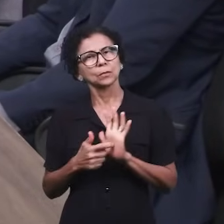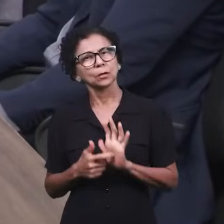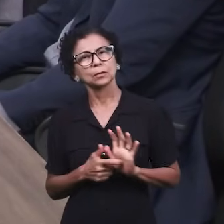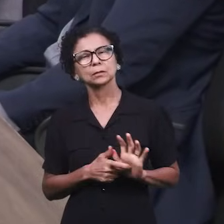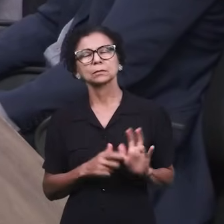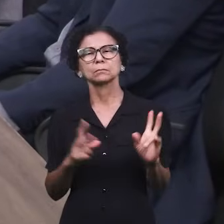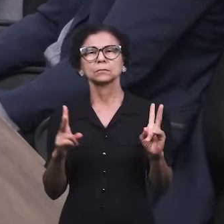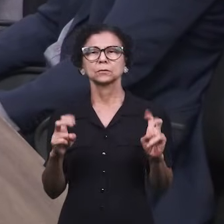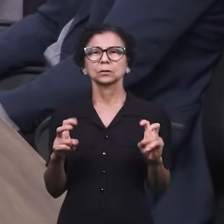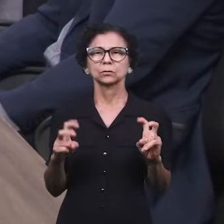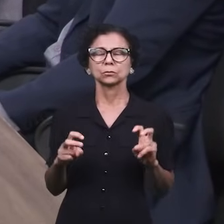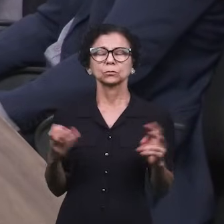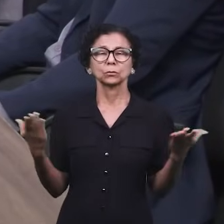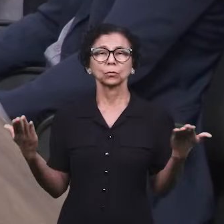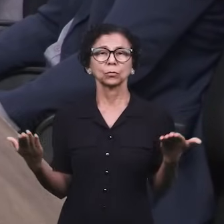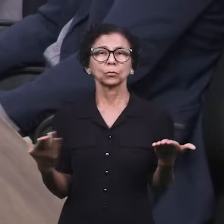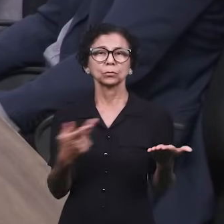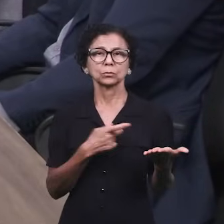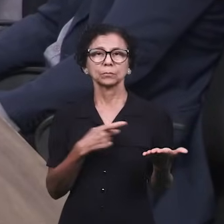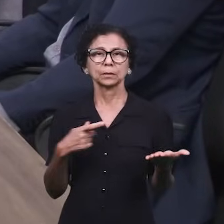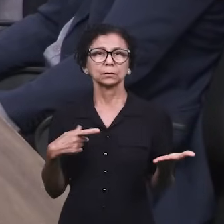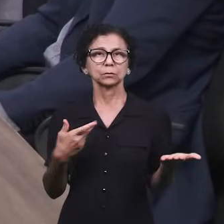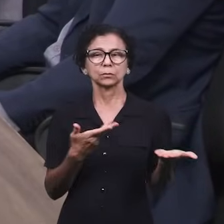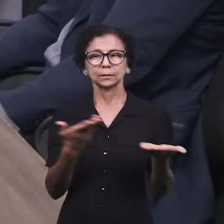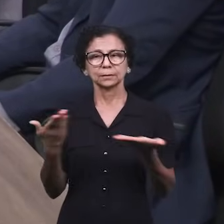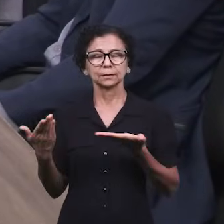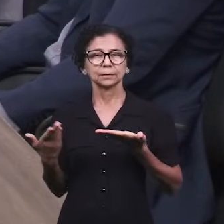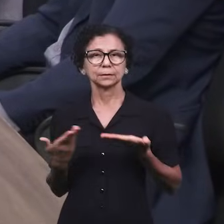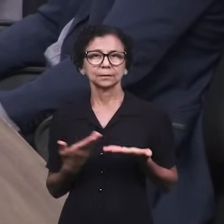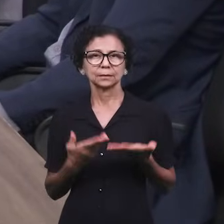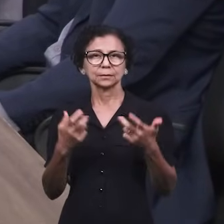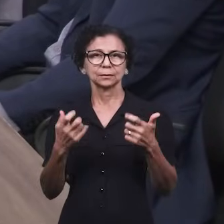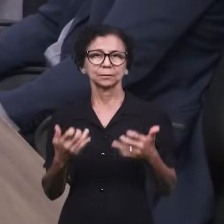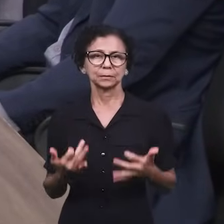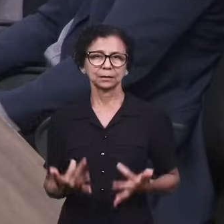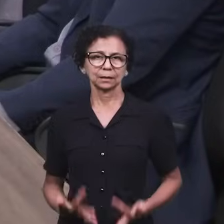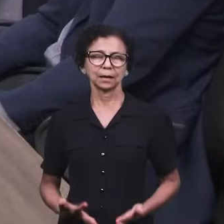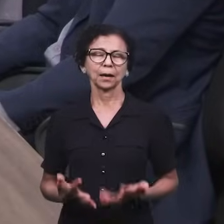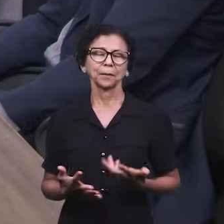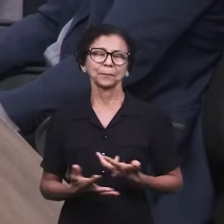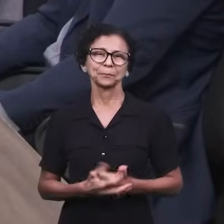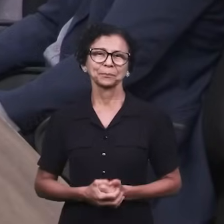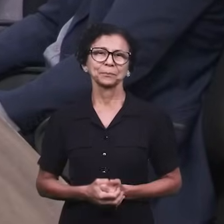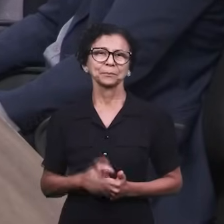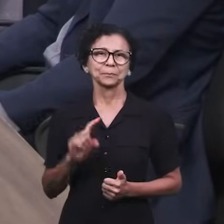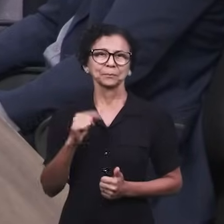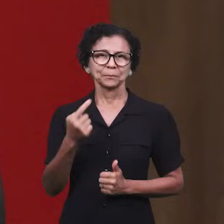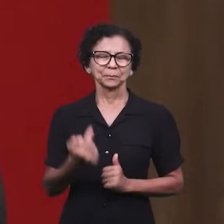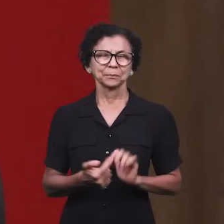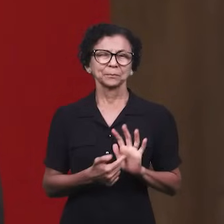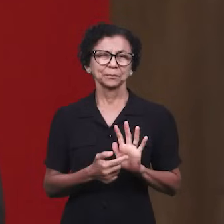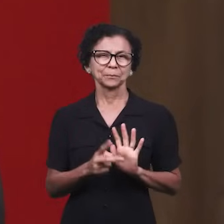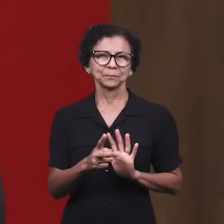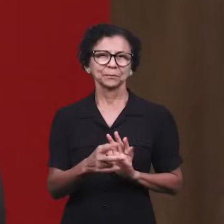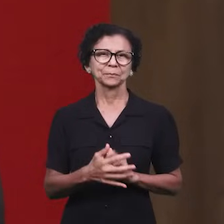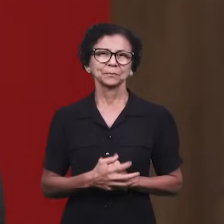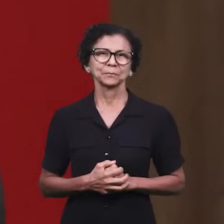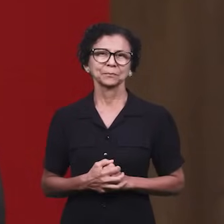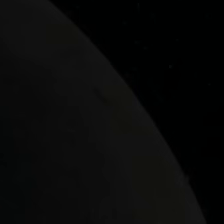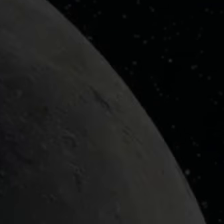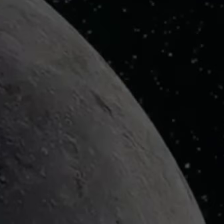para tratarmos a respeito deste tema. Portanto, logo após a vinheta, iniciaremos mais um episódio do programa Ciência e